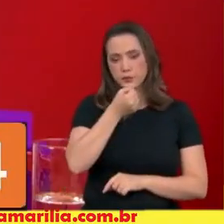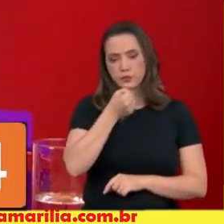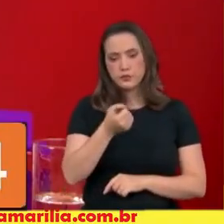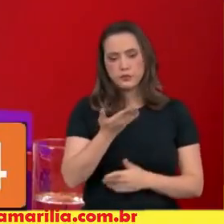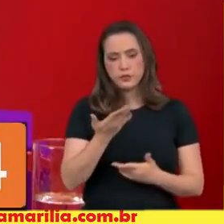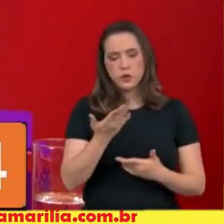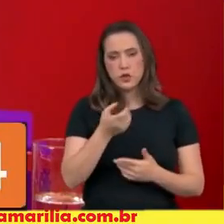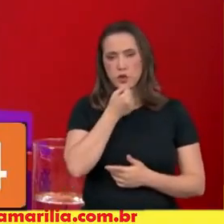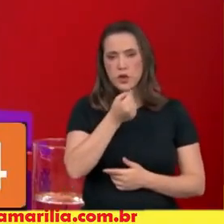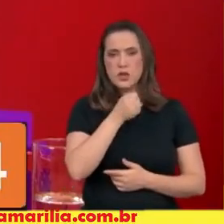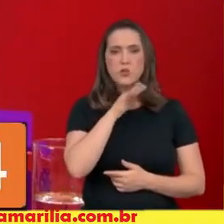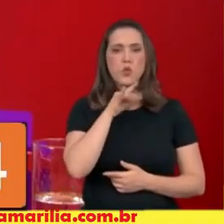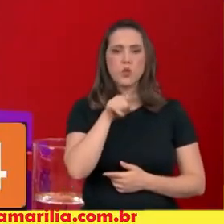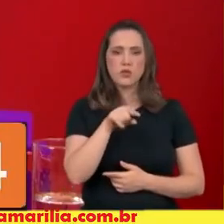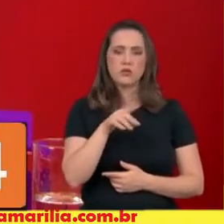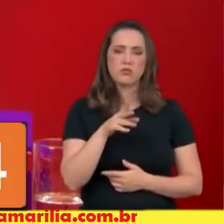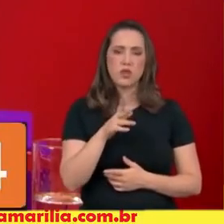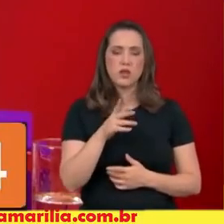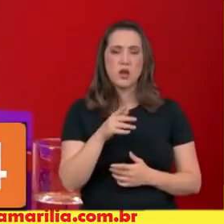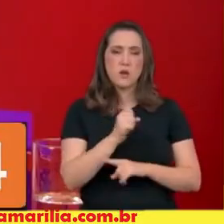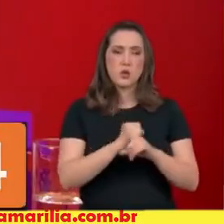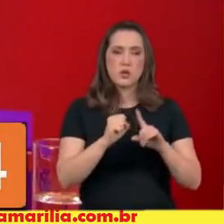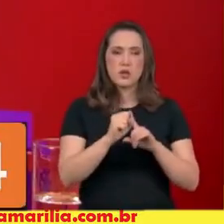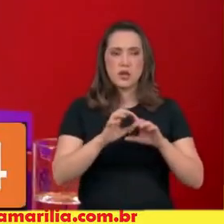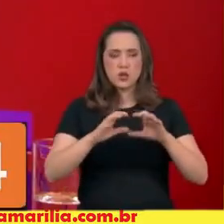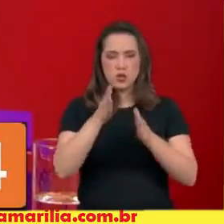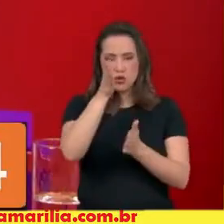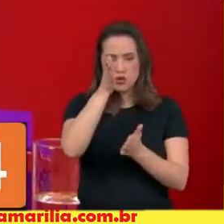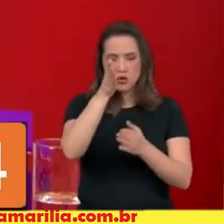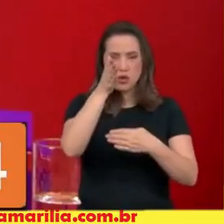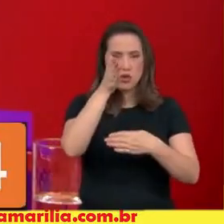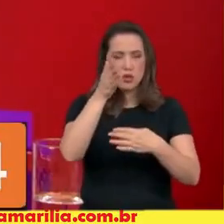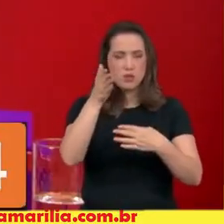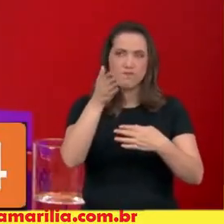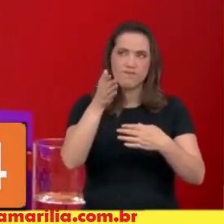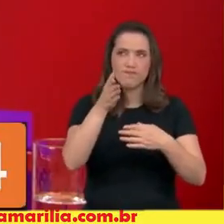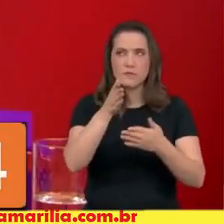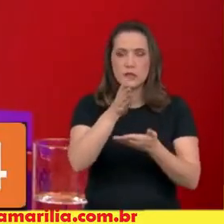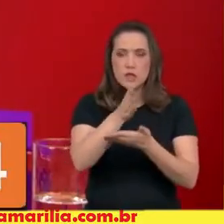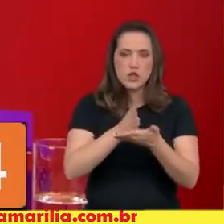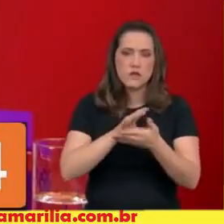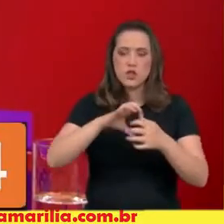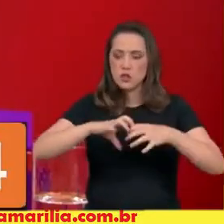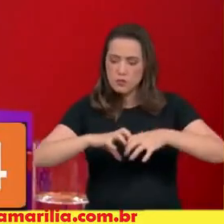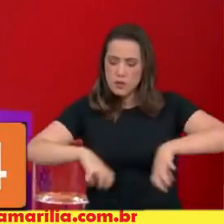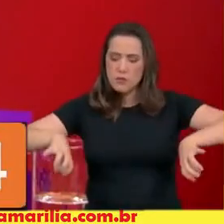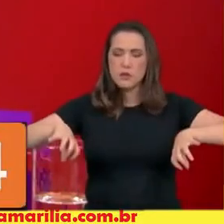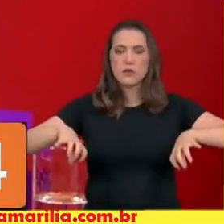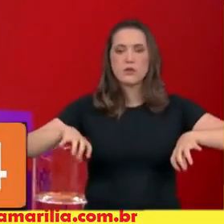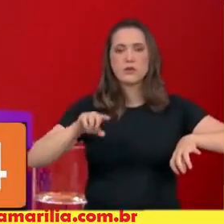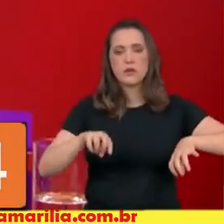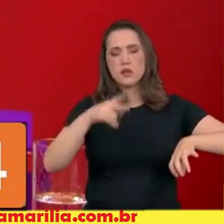em decadência, é uma sociedade bastante polarizada. Seria geralmente as pessoas que votaram na Câmara ou que já